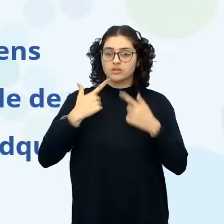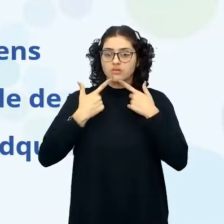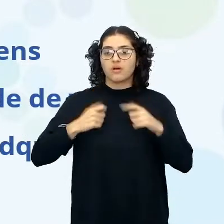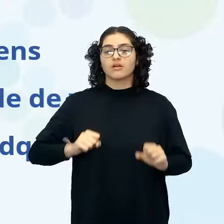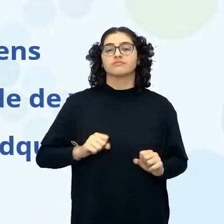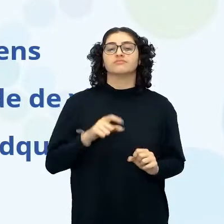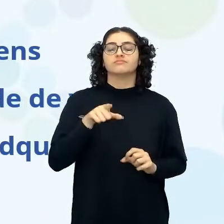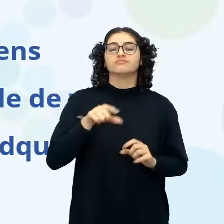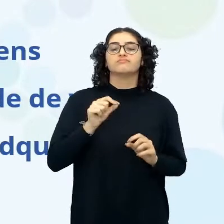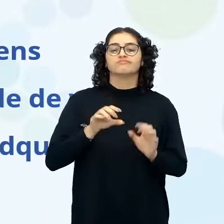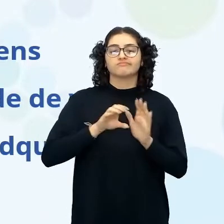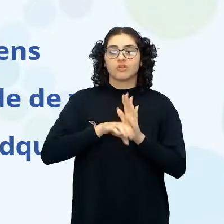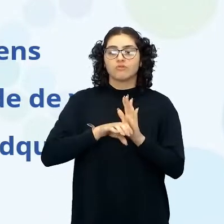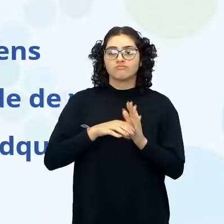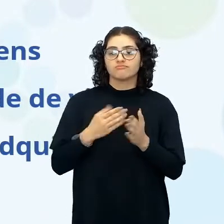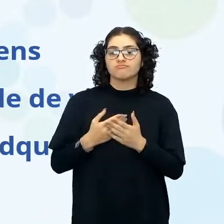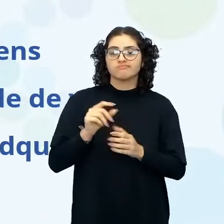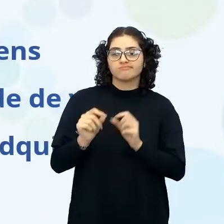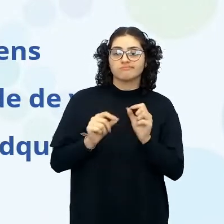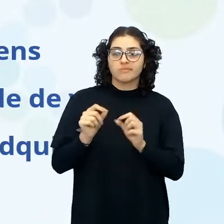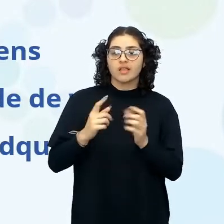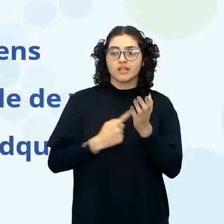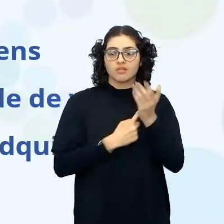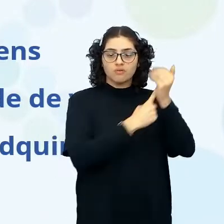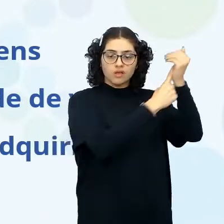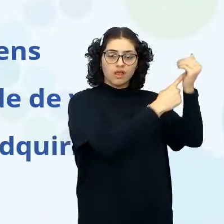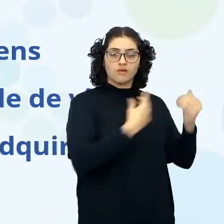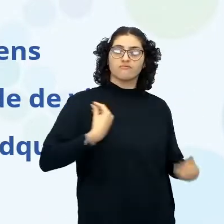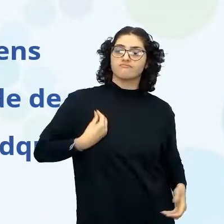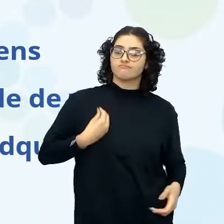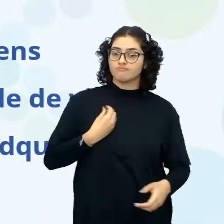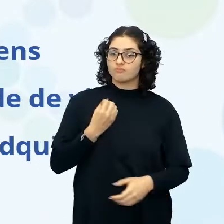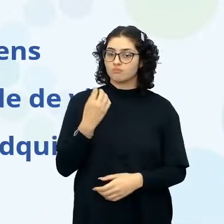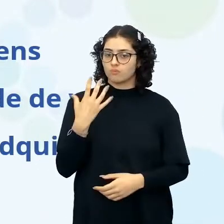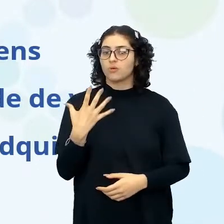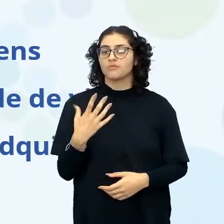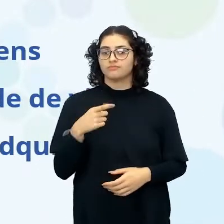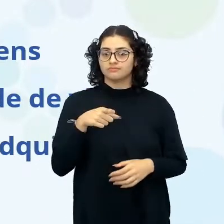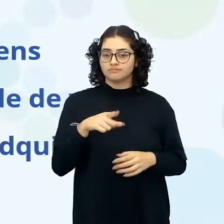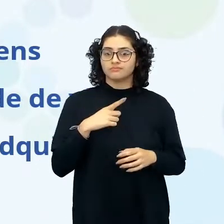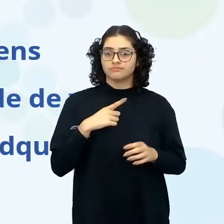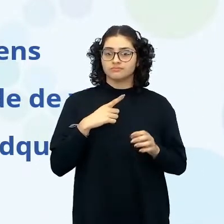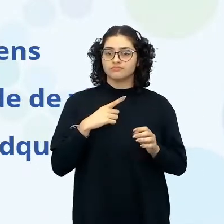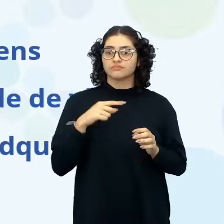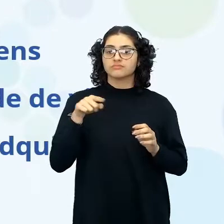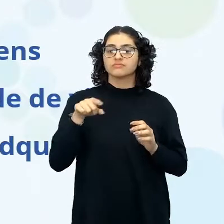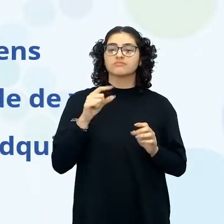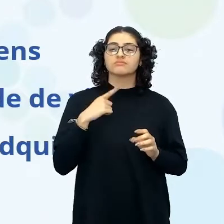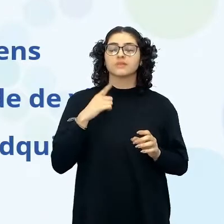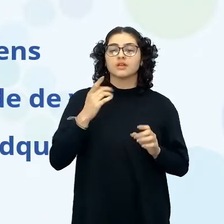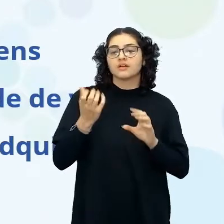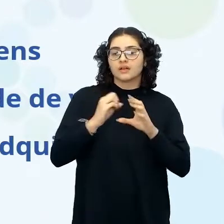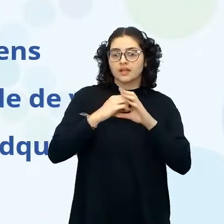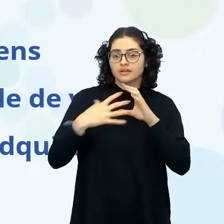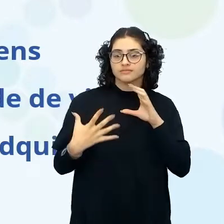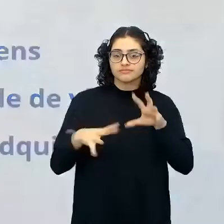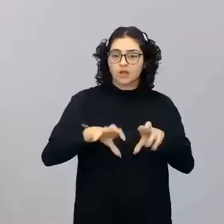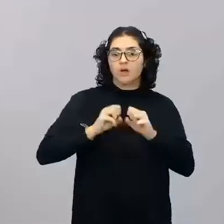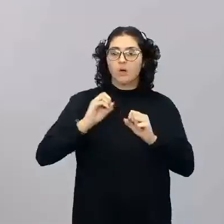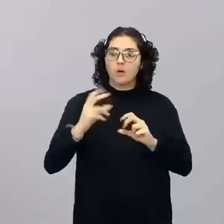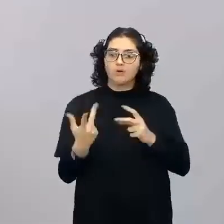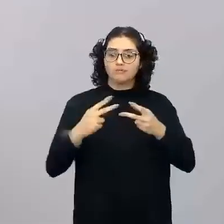curricular Tecnologia e Qualidade de Vida, componente curricular Características adquiridas ou hereditárias.